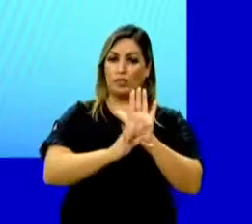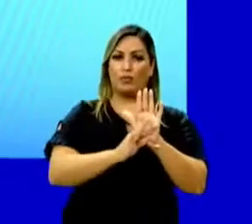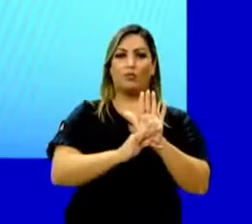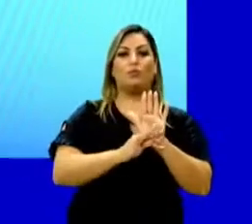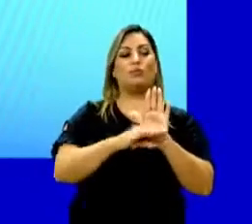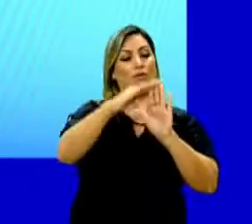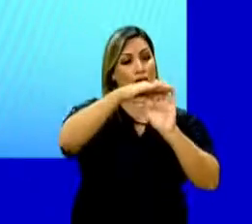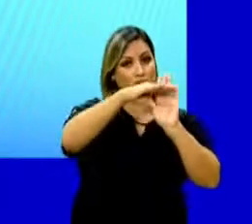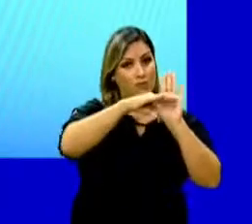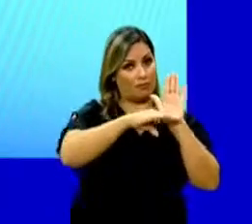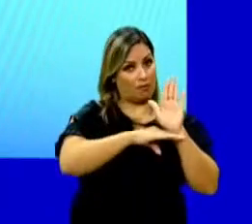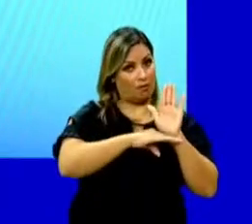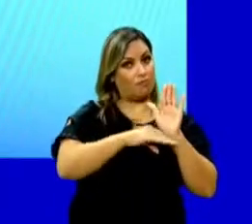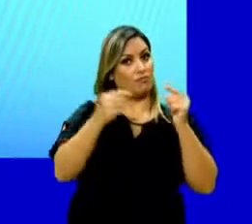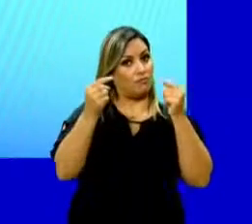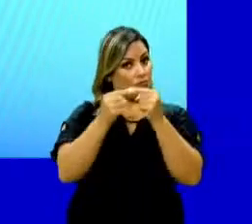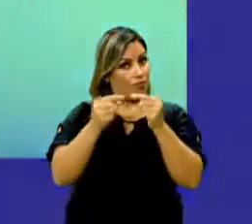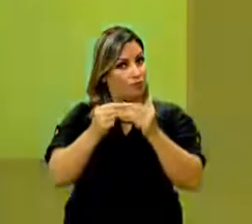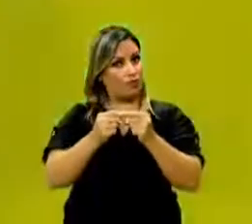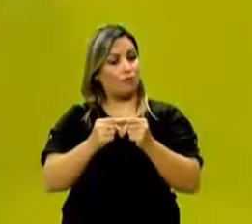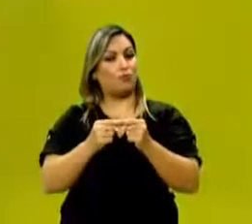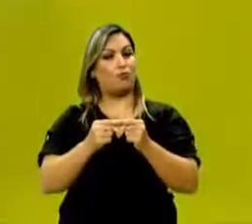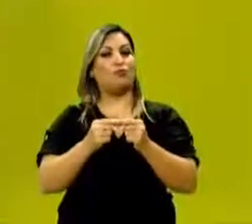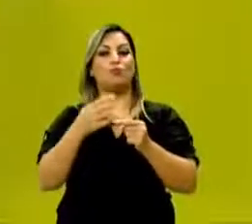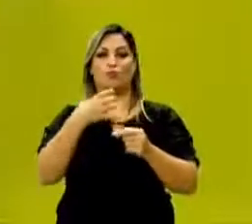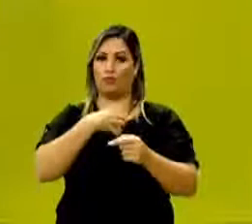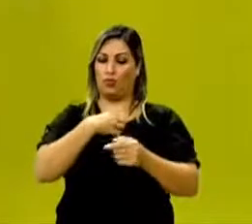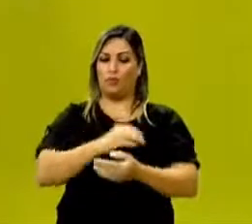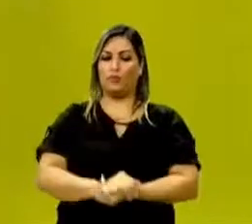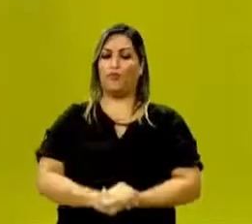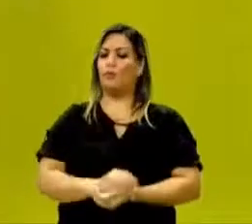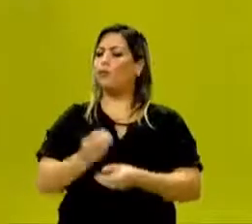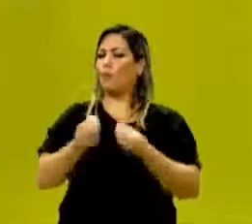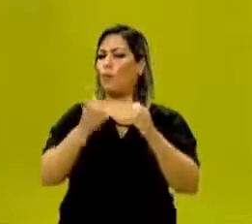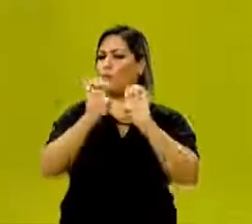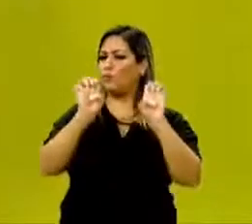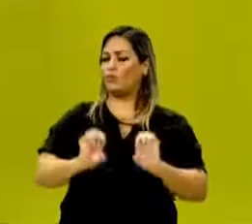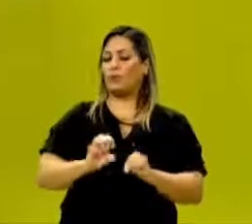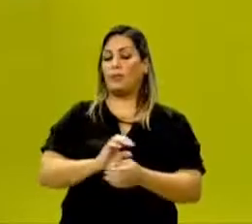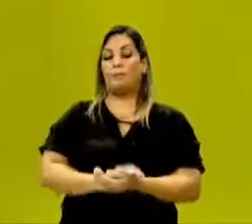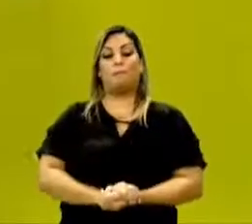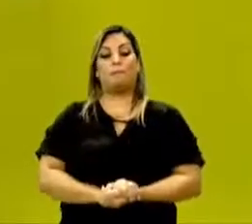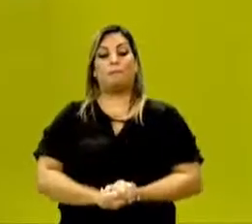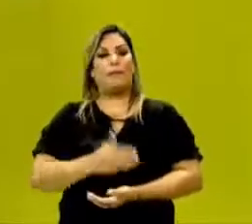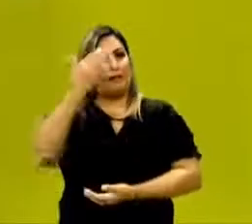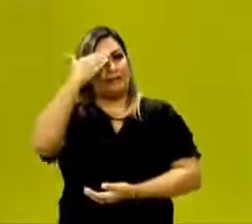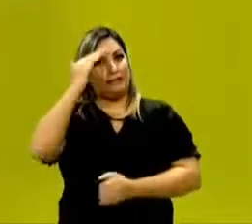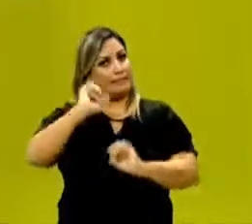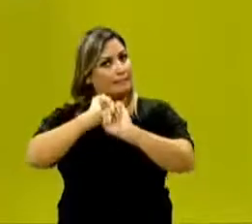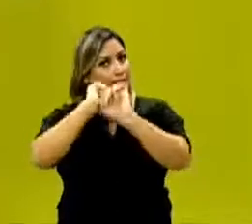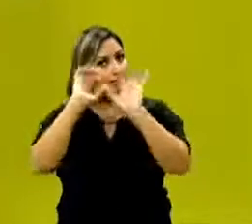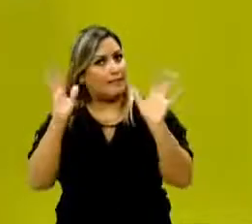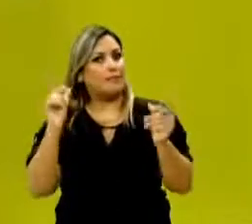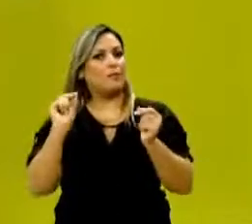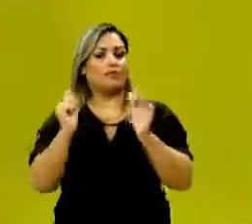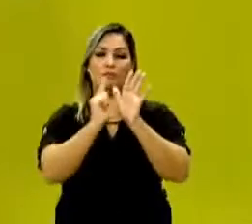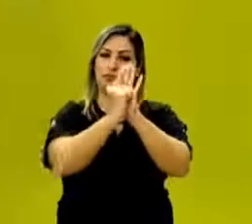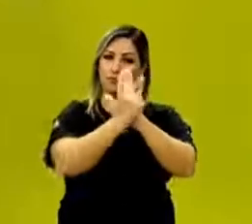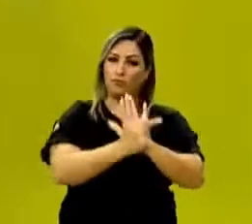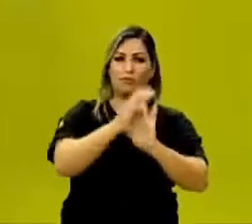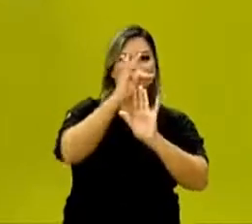são classificados de acordo com a forma. Como assim, vai? Olha, nós precisamos entender muito bem isso.